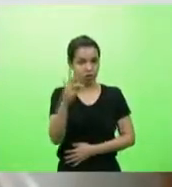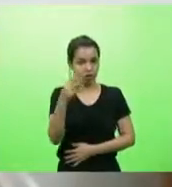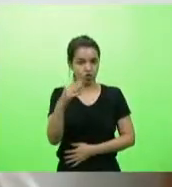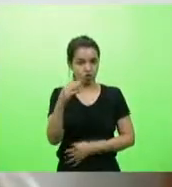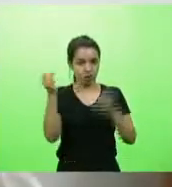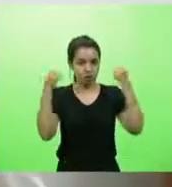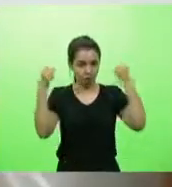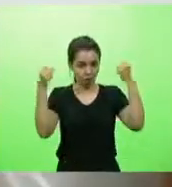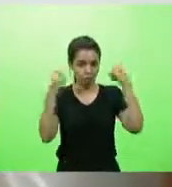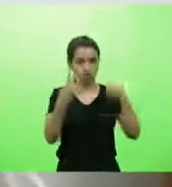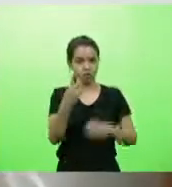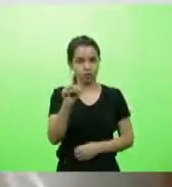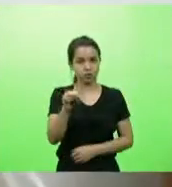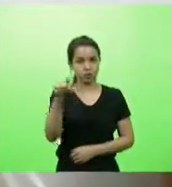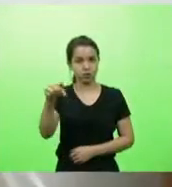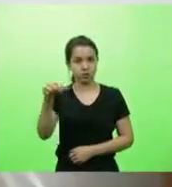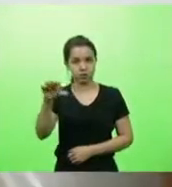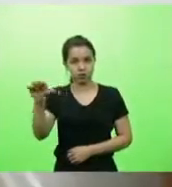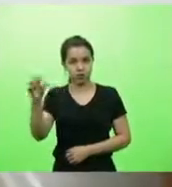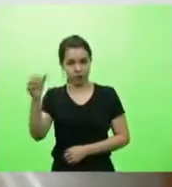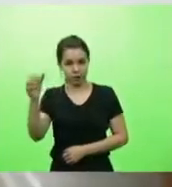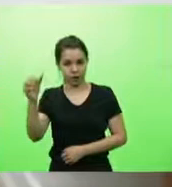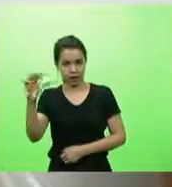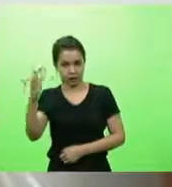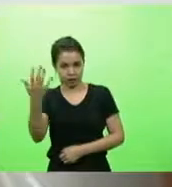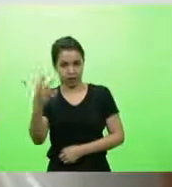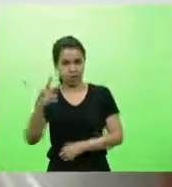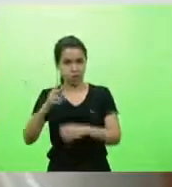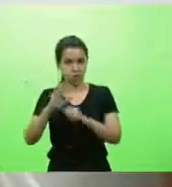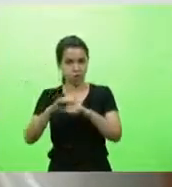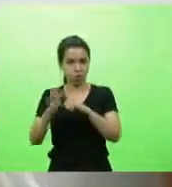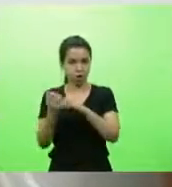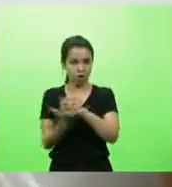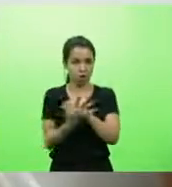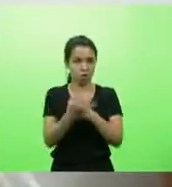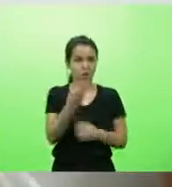2.779 casos. 4 de março em Chapecó,